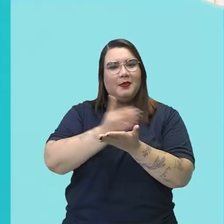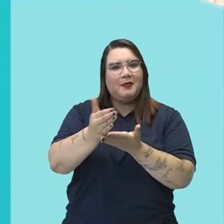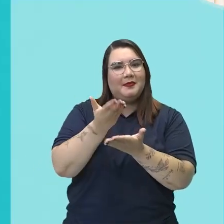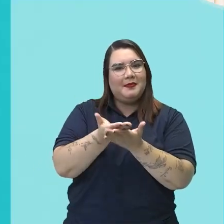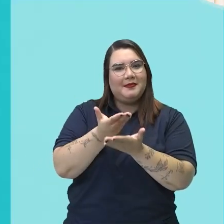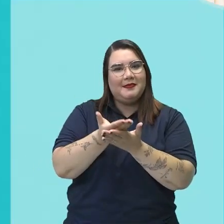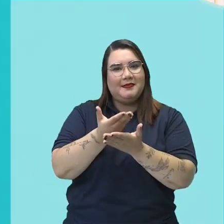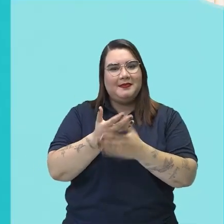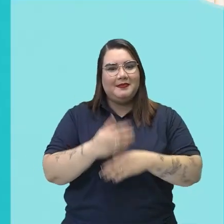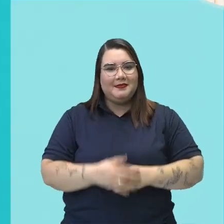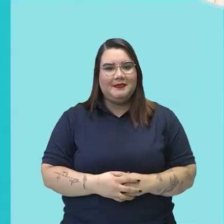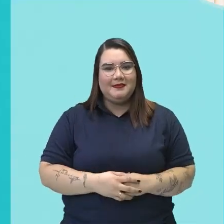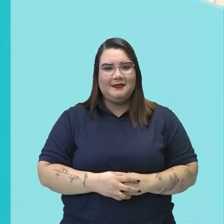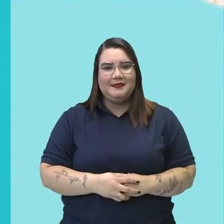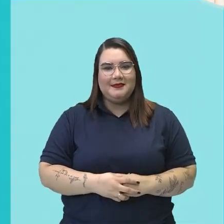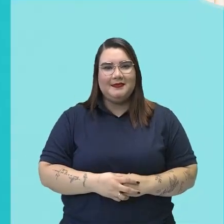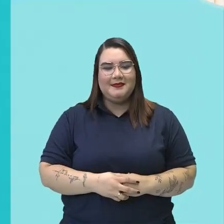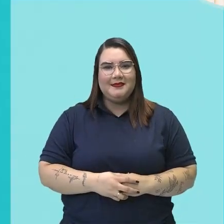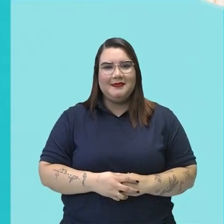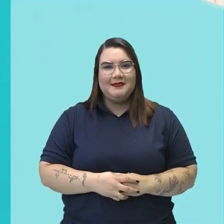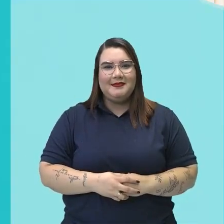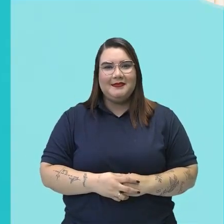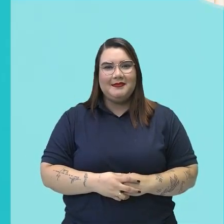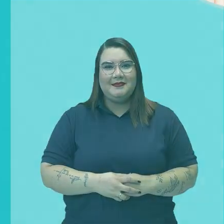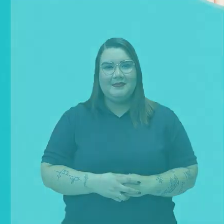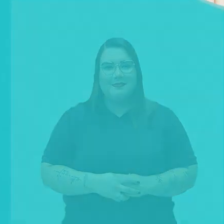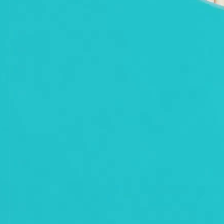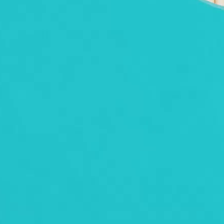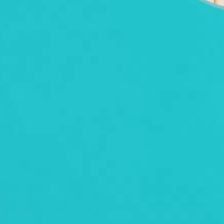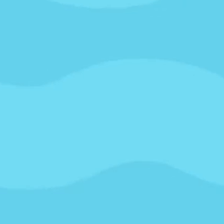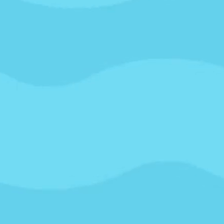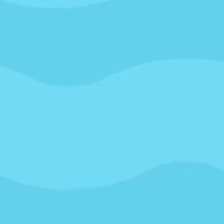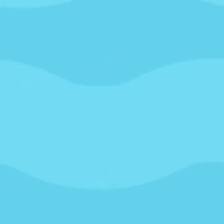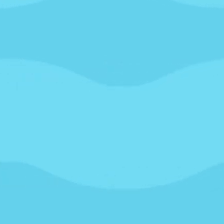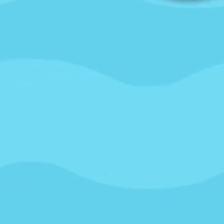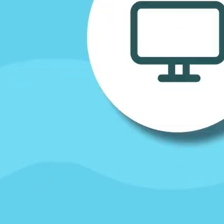suas anotações. Vamos à revisão.